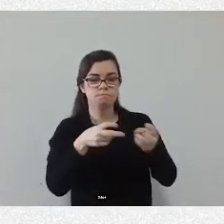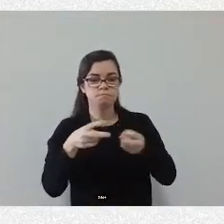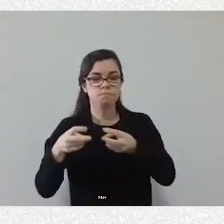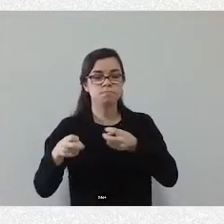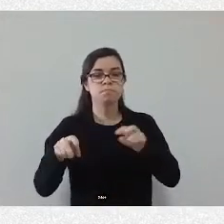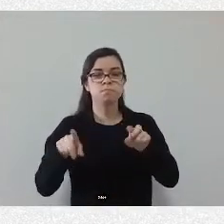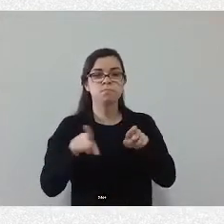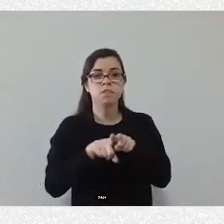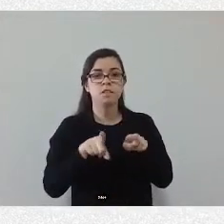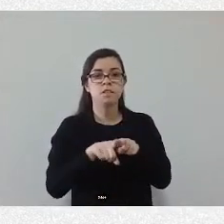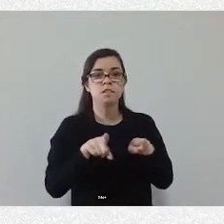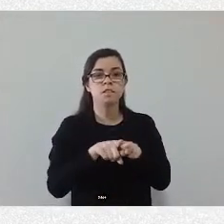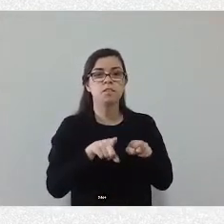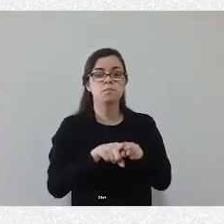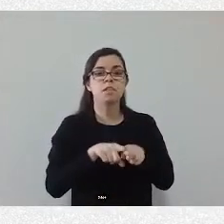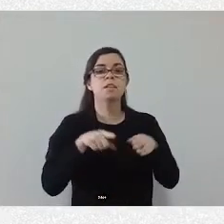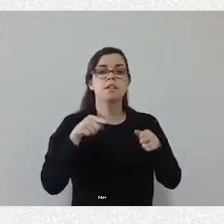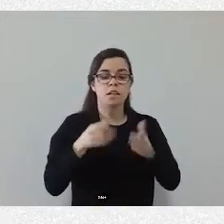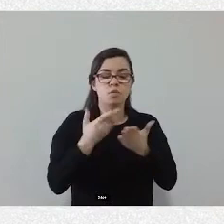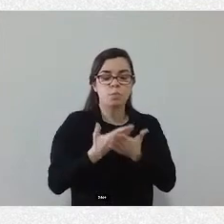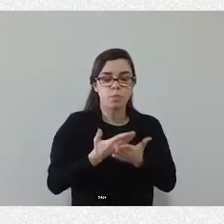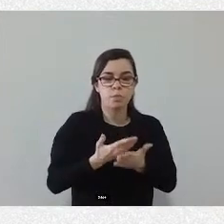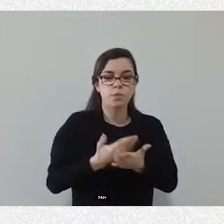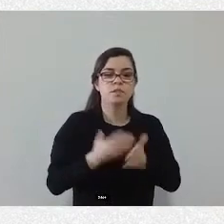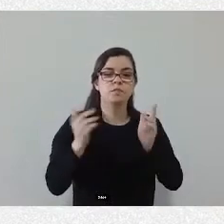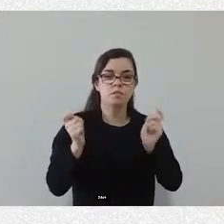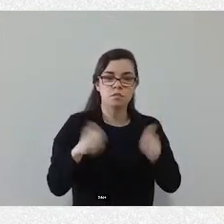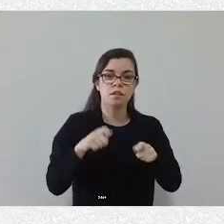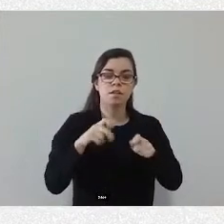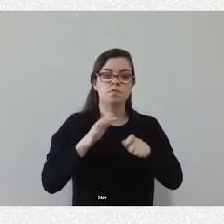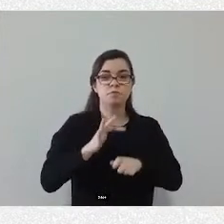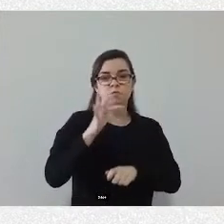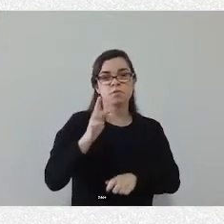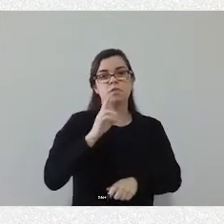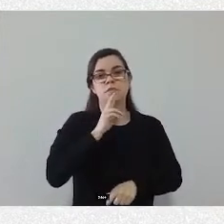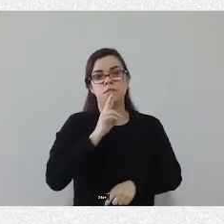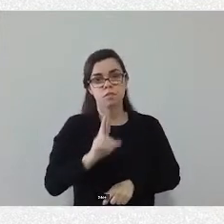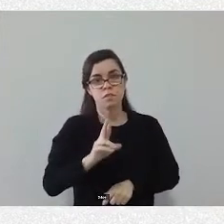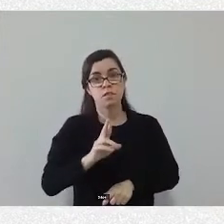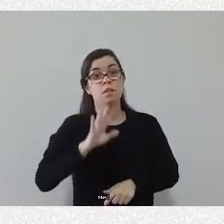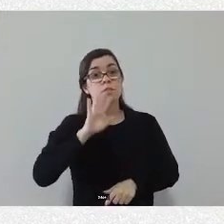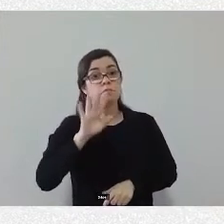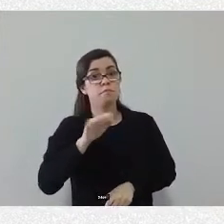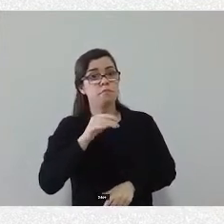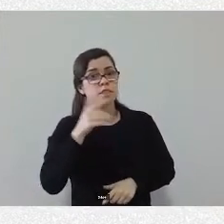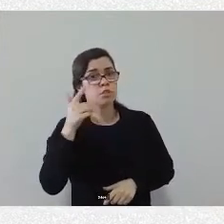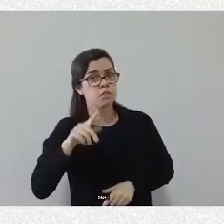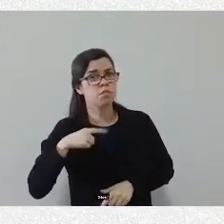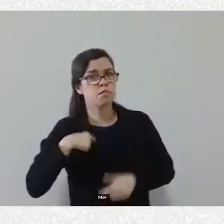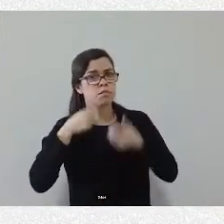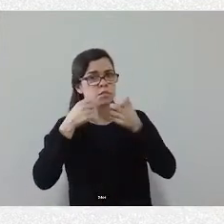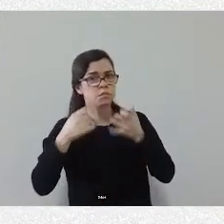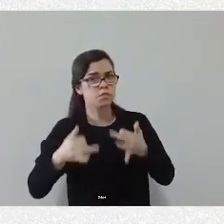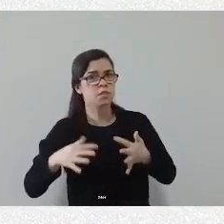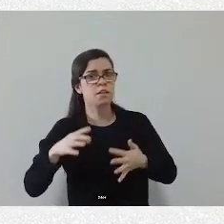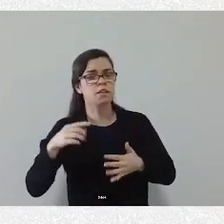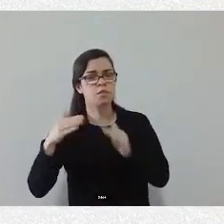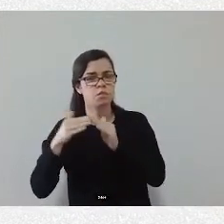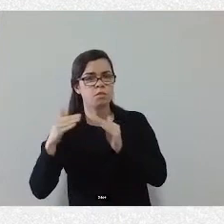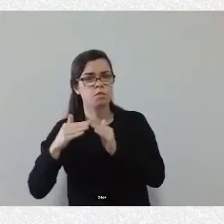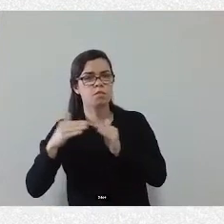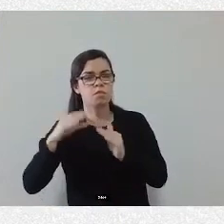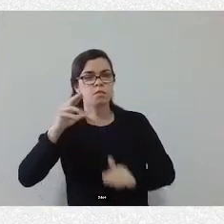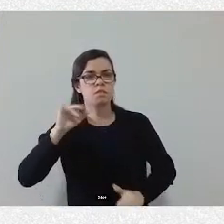do estudo, mas o estudo vai ter as condições de responder. Mas, de novo, é um estudo que ele não, como a doutora Cristina ressaltou, que ele não modifica